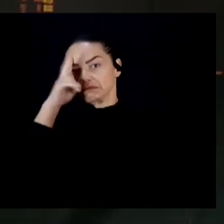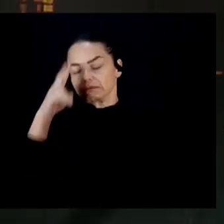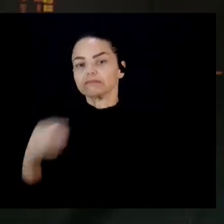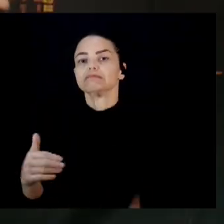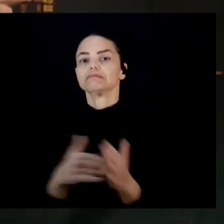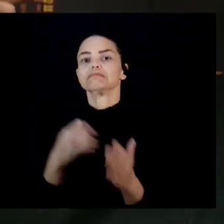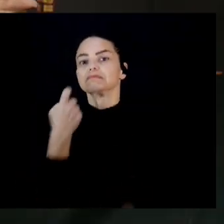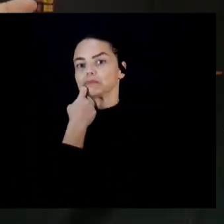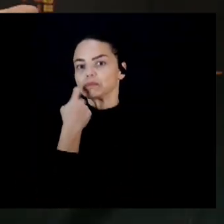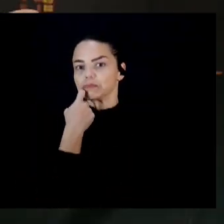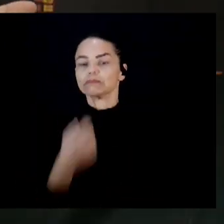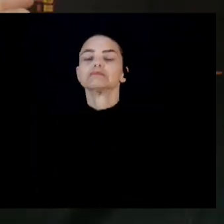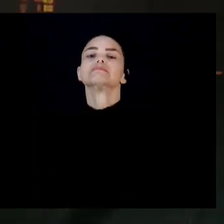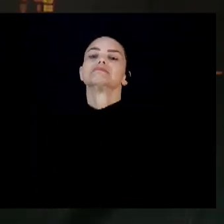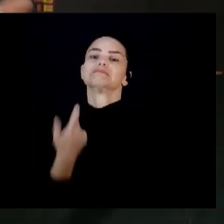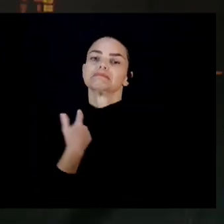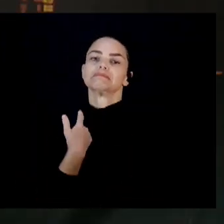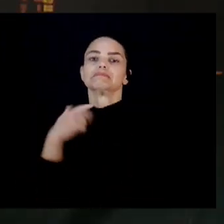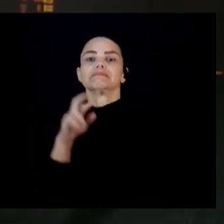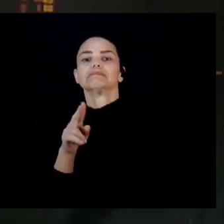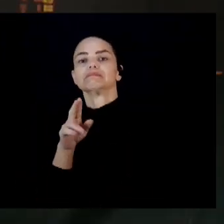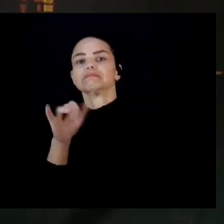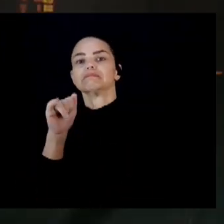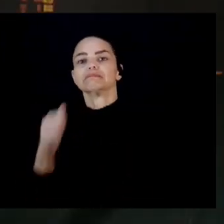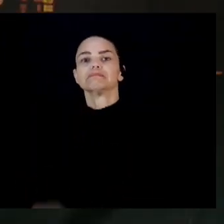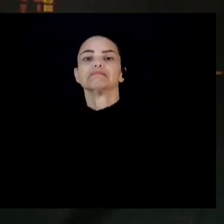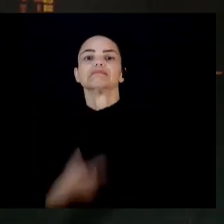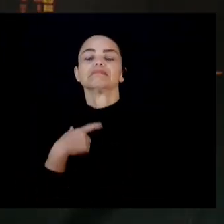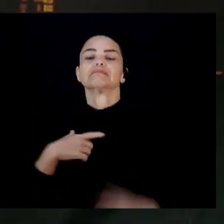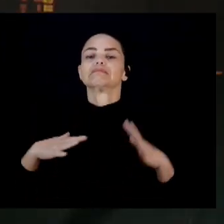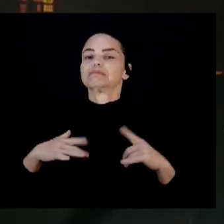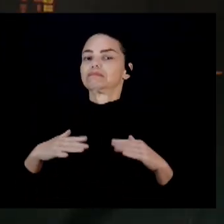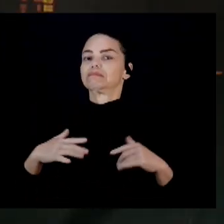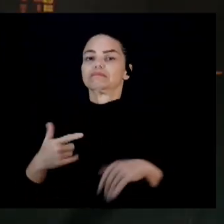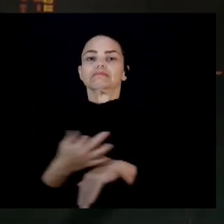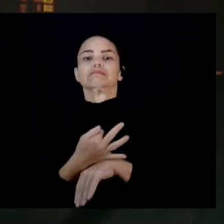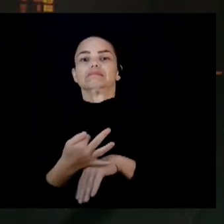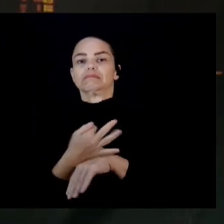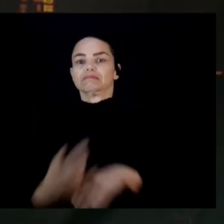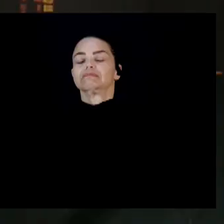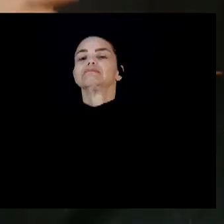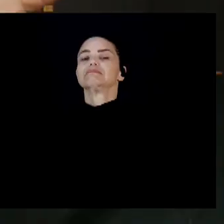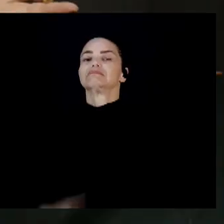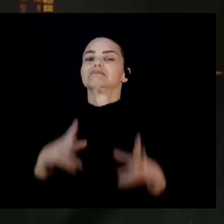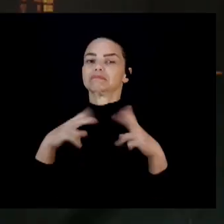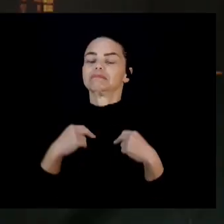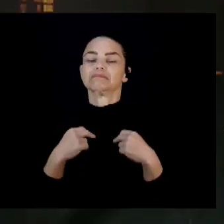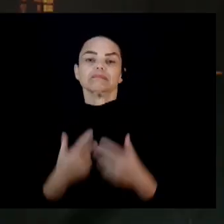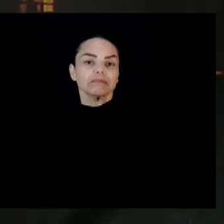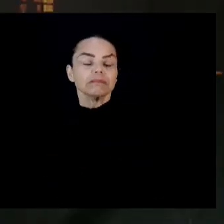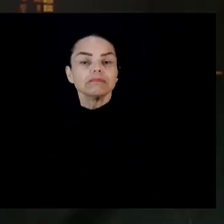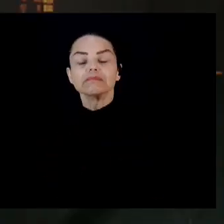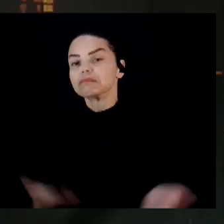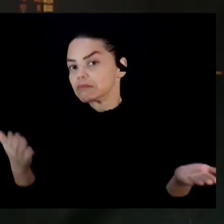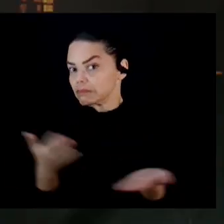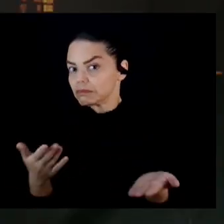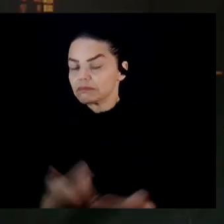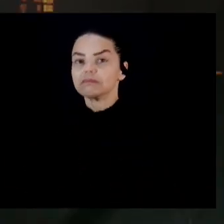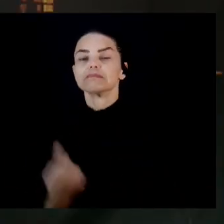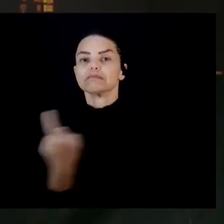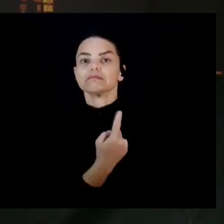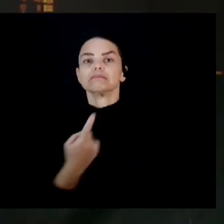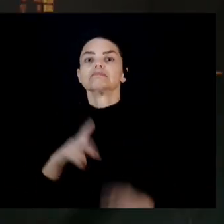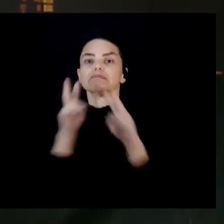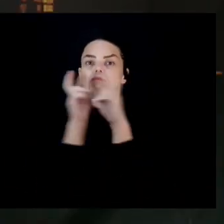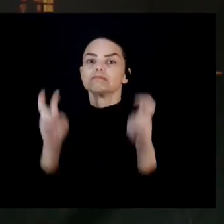enquanto a nossa querida Rúbia de Oliveira descansa em uma merecidas férias. E hoje nós vamos falar sobre